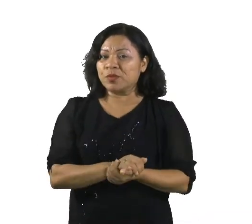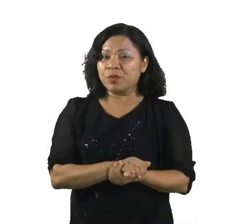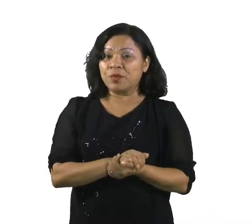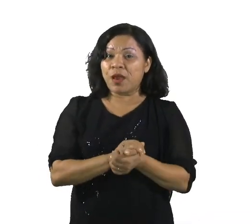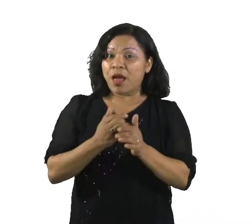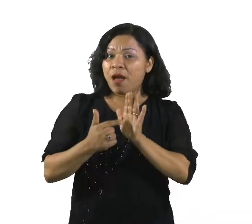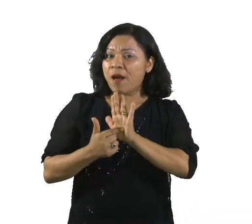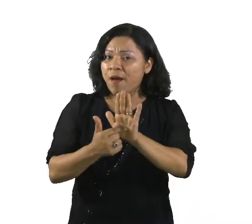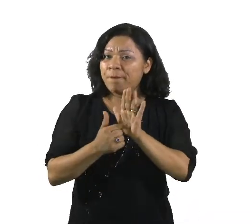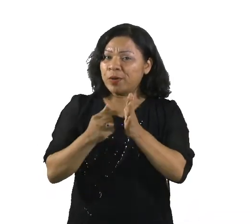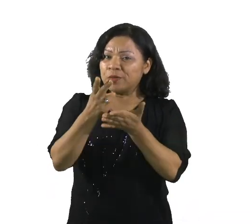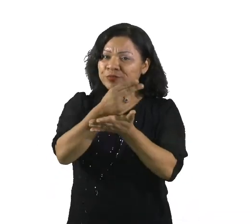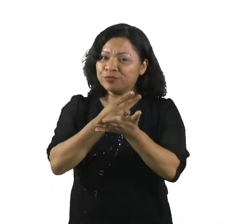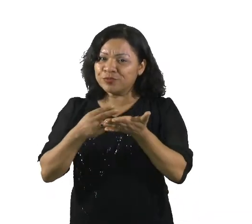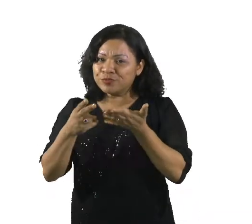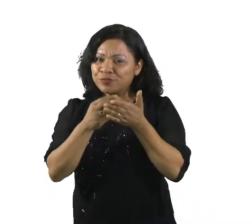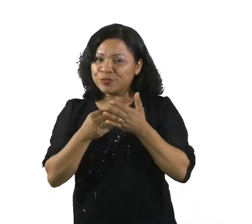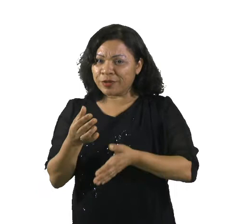ilustração mais atrativa.